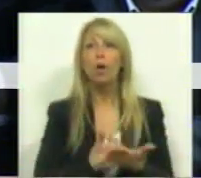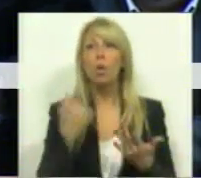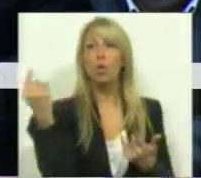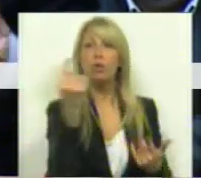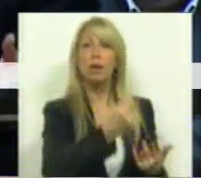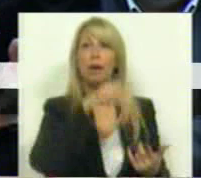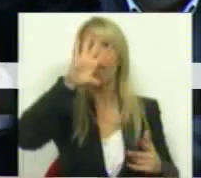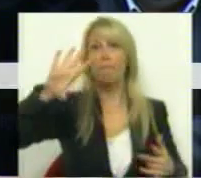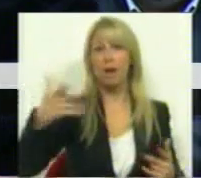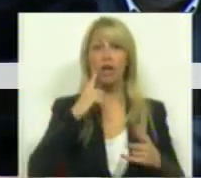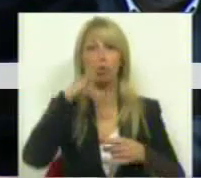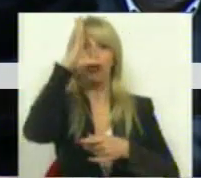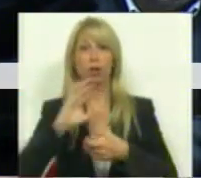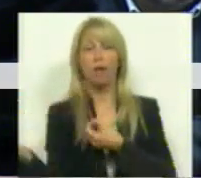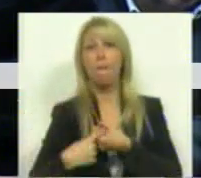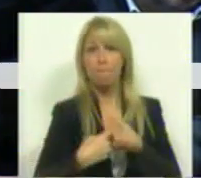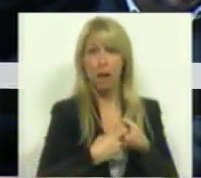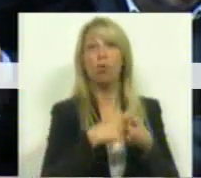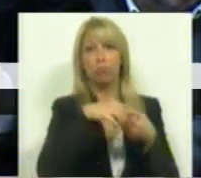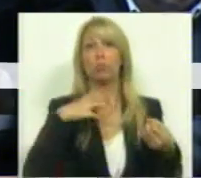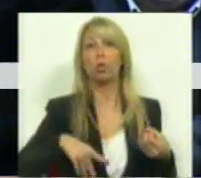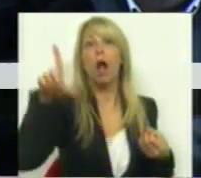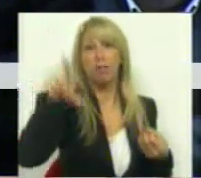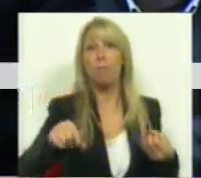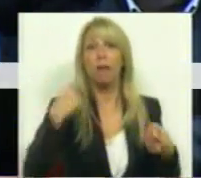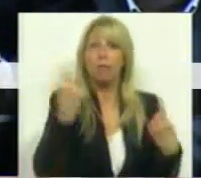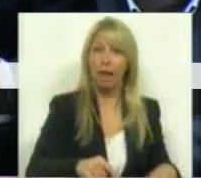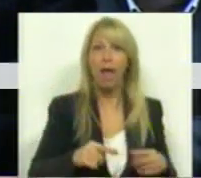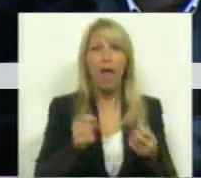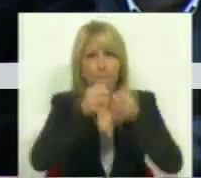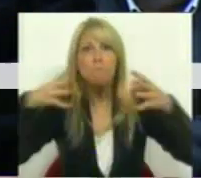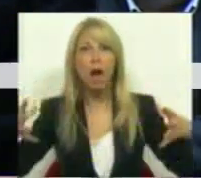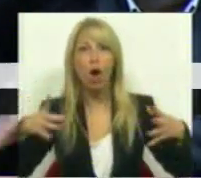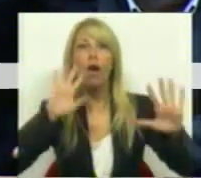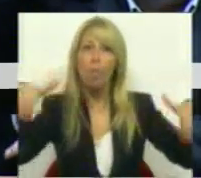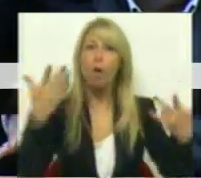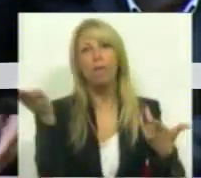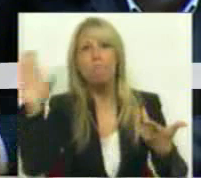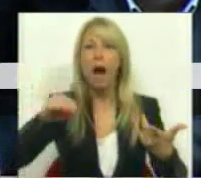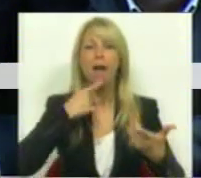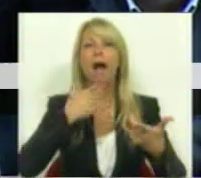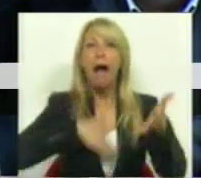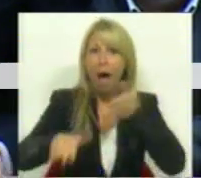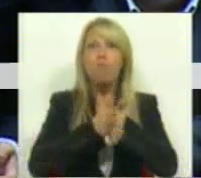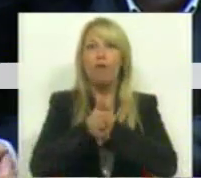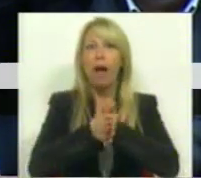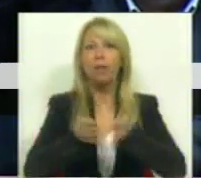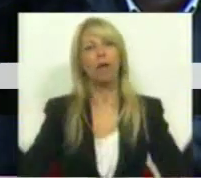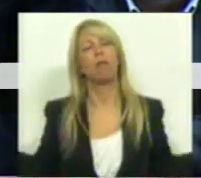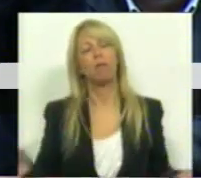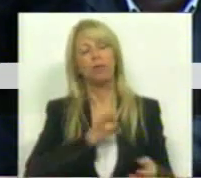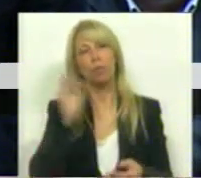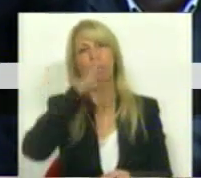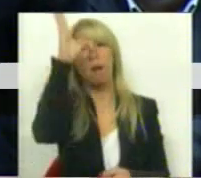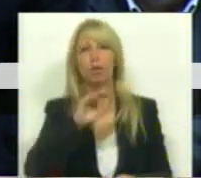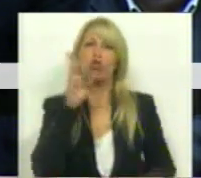país e cada Estado-membro, nomeadamente Portugal, passam a dispor, vão ser maiores, podem ser melhor aproveitados. Sr. Primeiro-Ministro, desculpe, isso é uma história mal